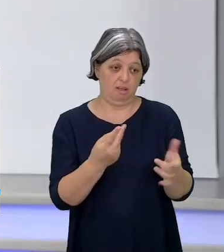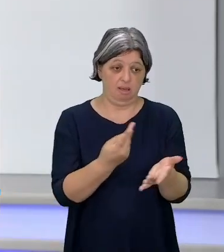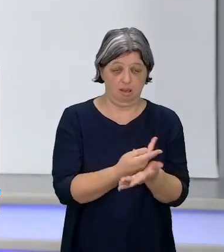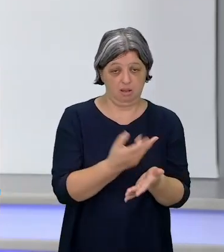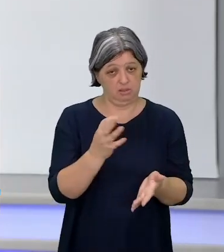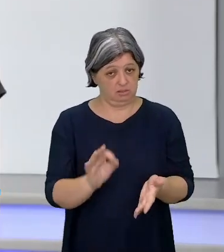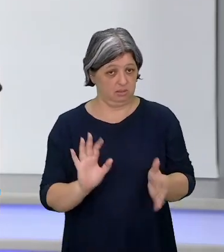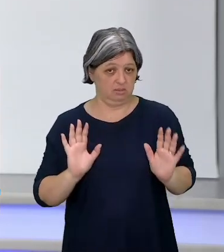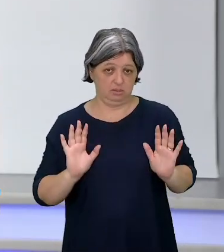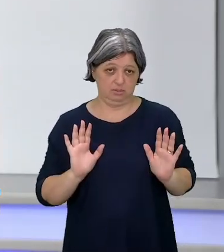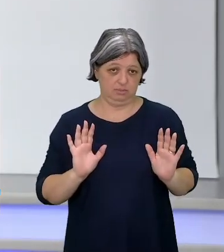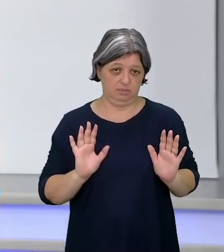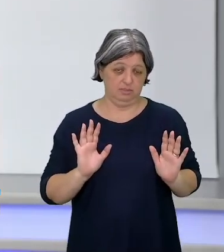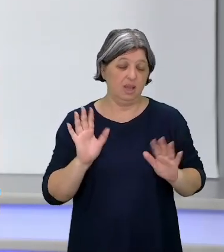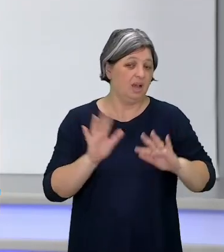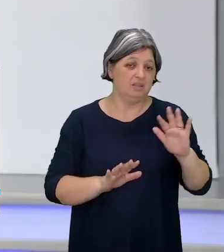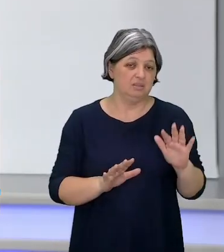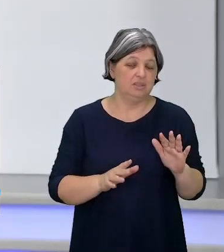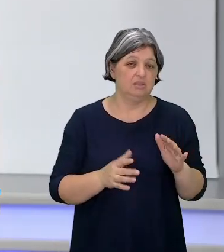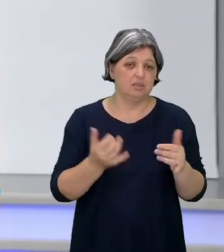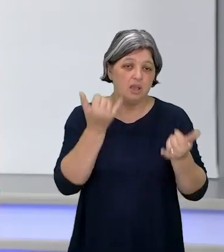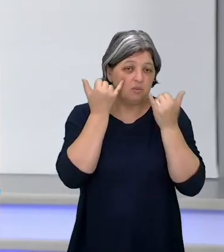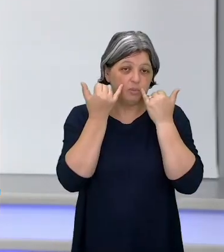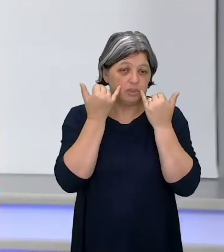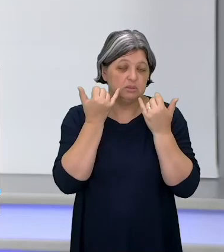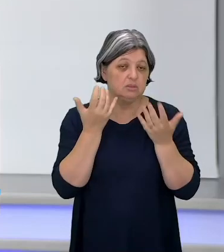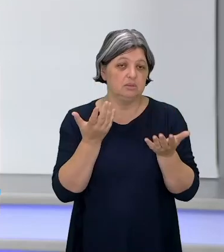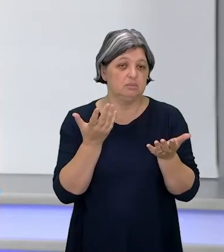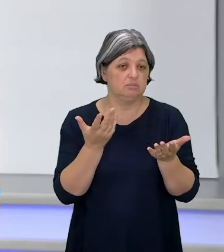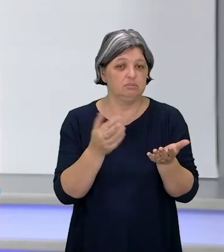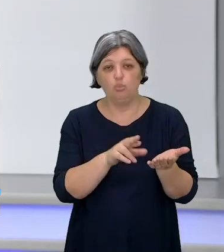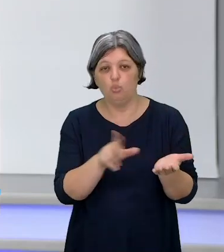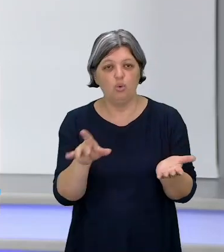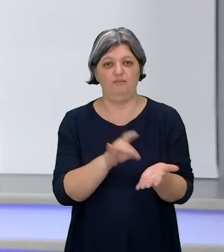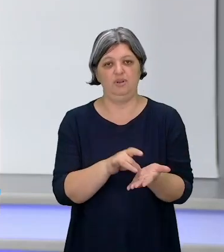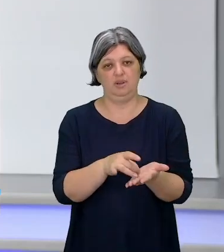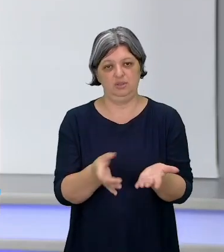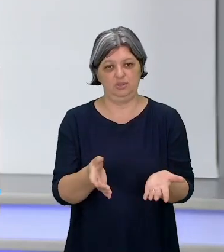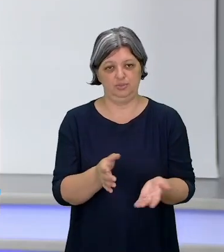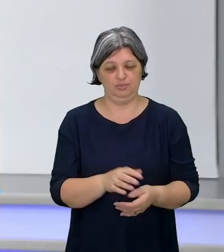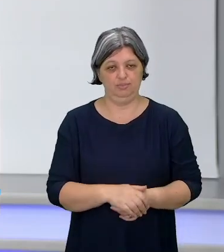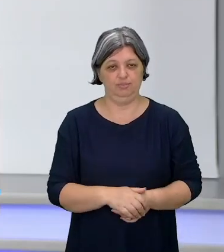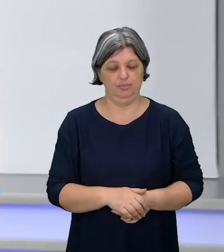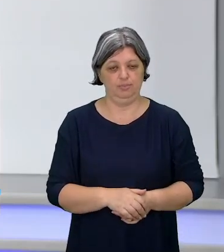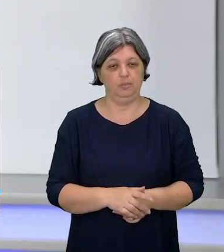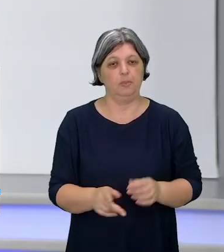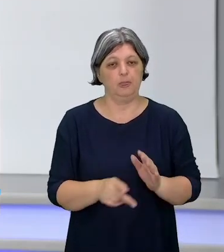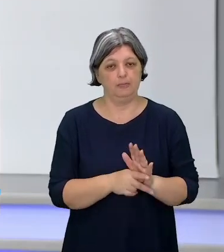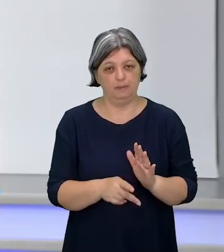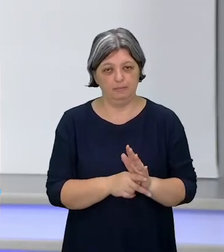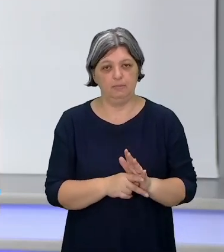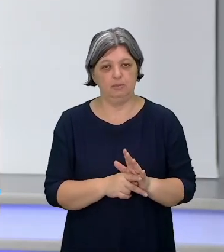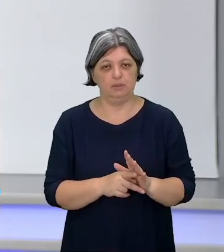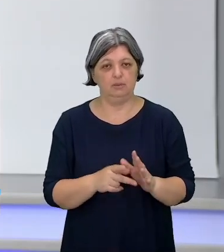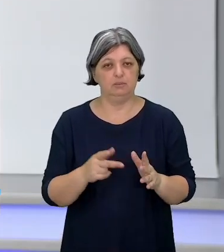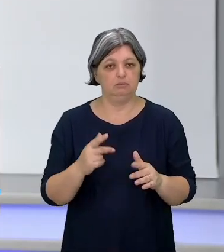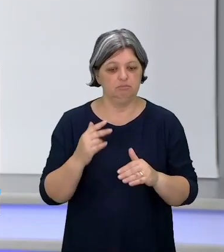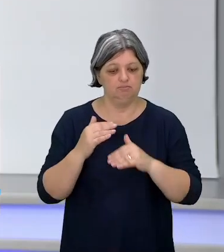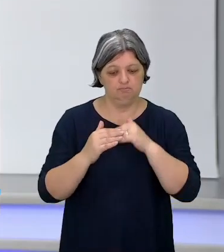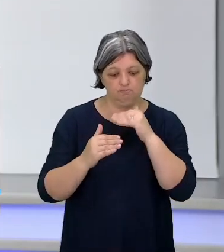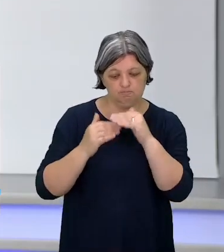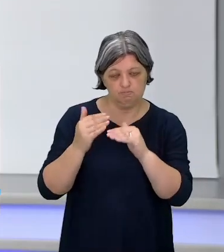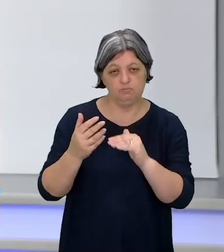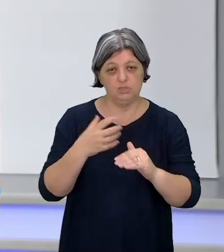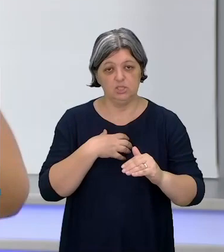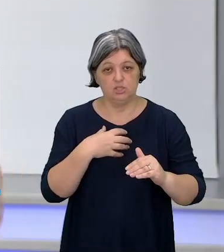Essas informações podem nem ser verdadeiras. Então, a maneira com que a gente constrói a nossa retórica, a maneira com que a gente constrói a